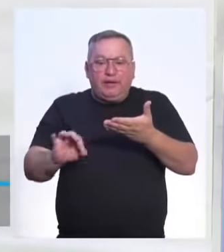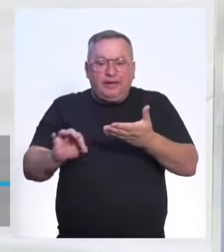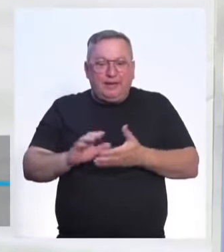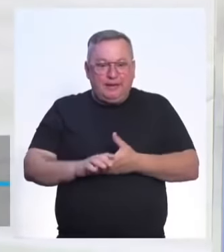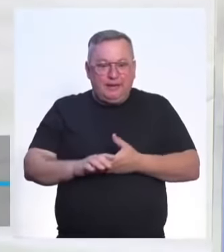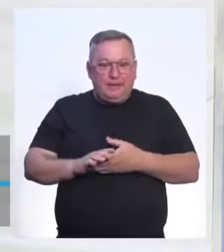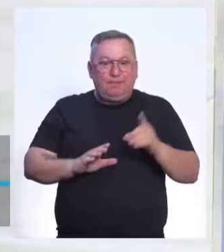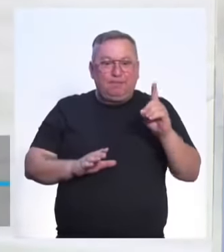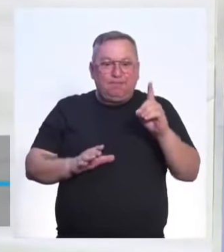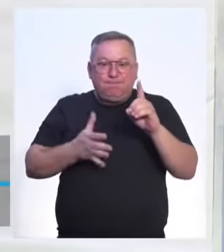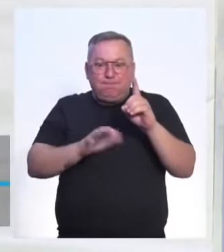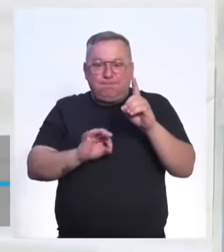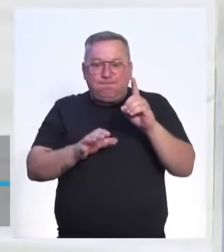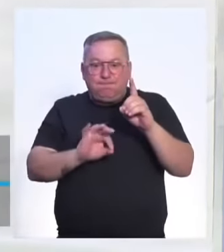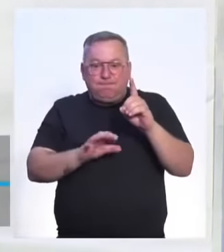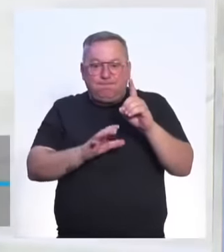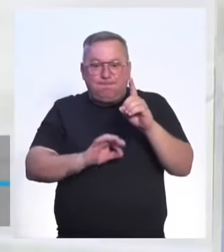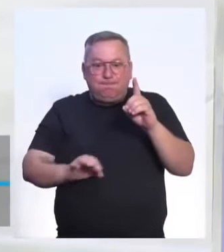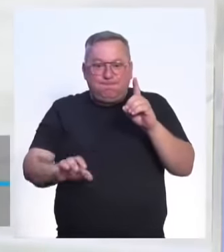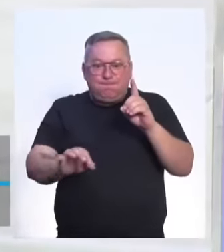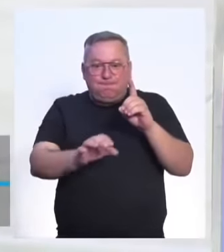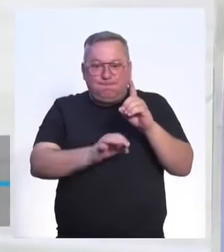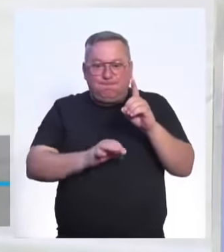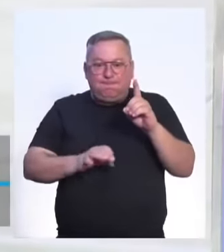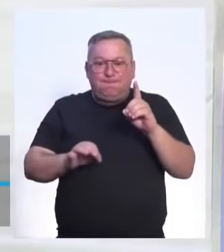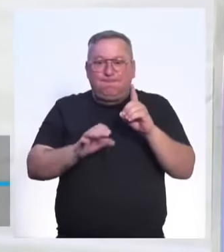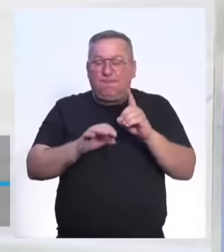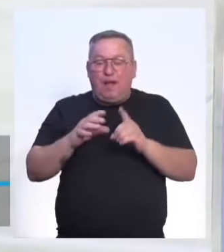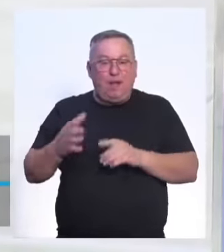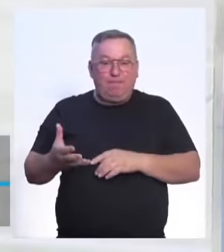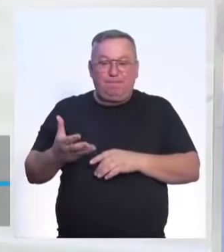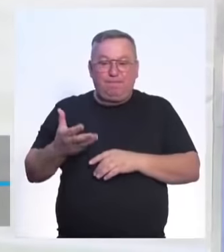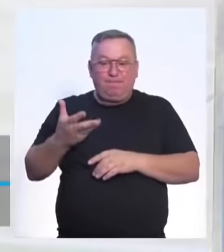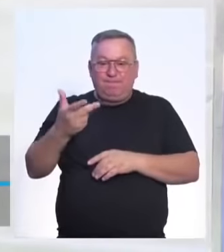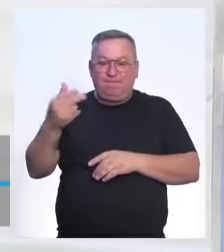sistema de numeração decimal, ele é incrível, tá?